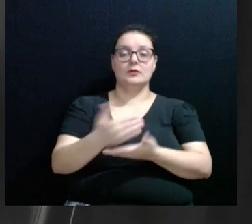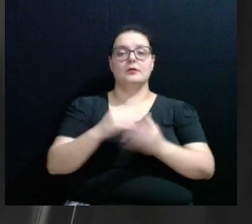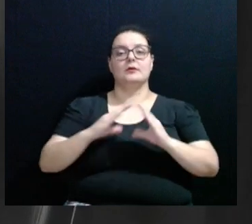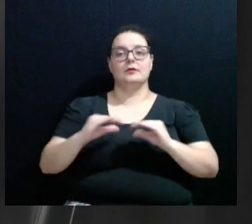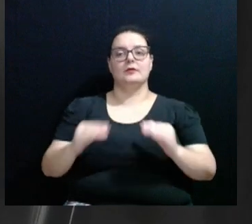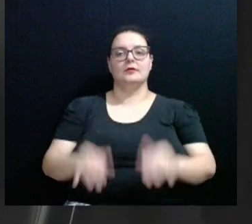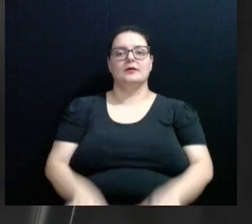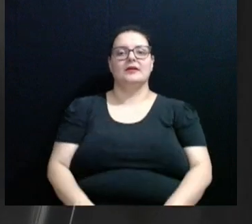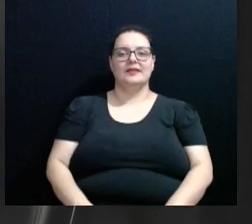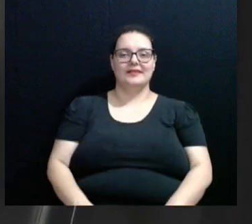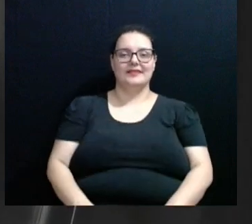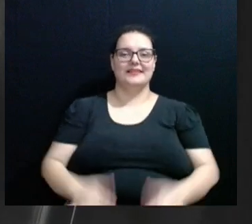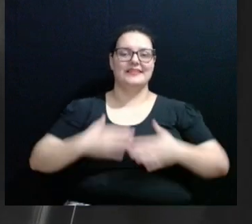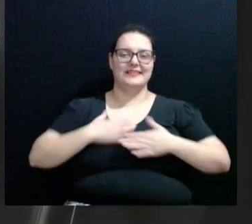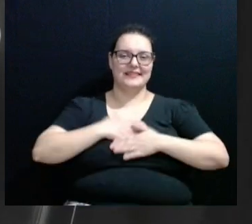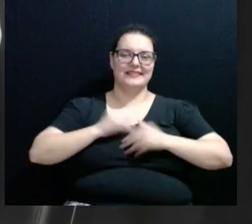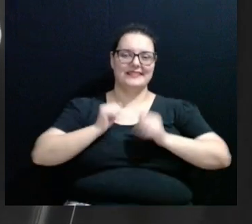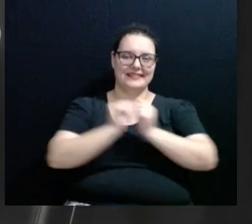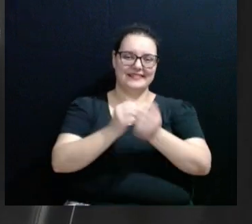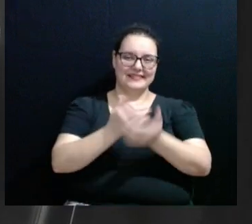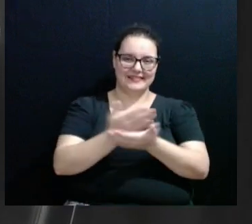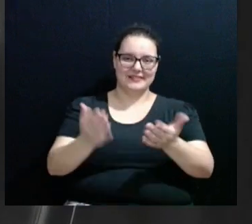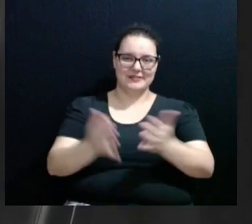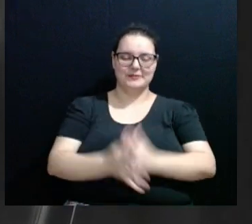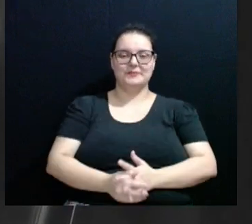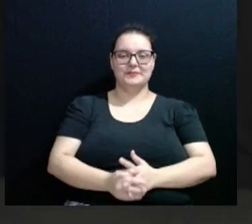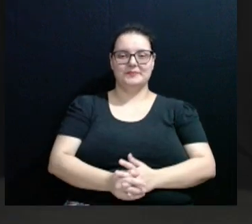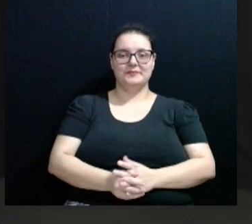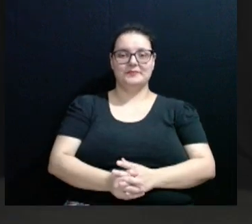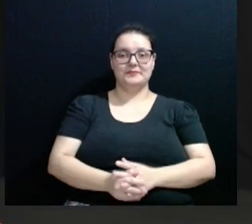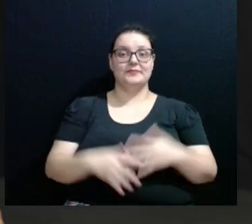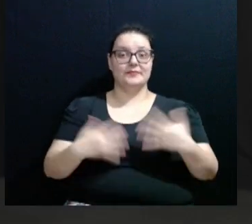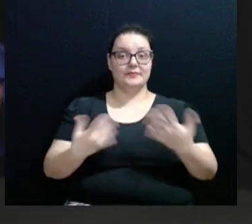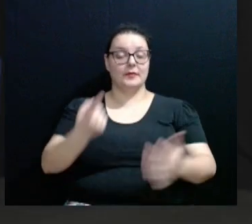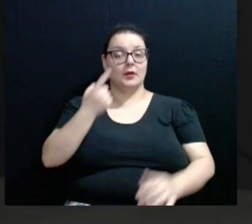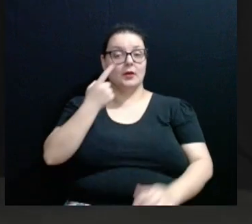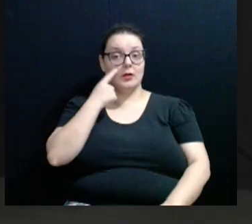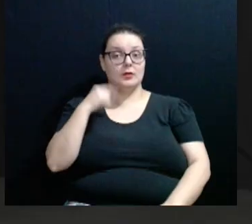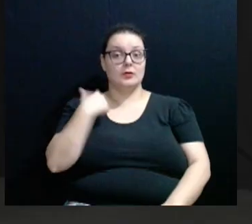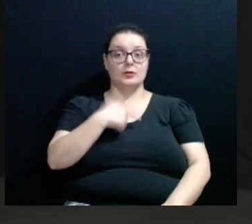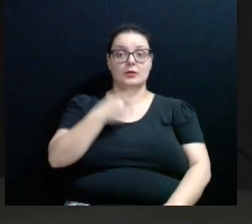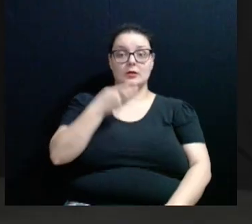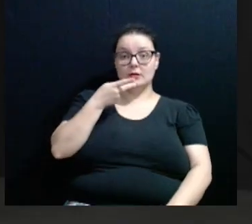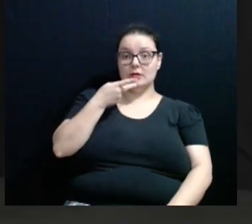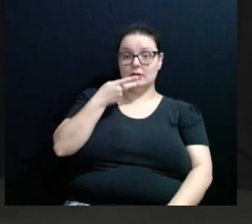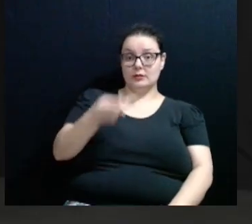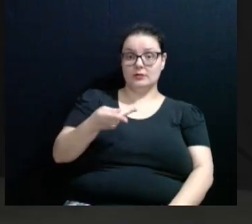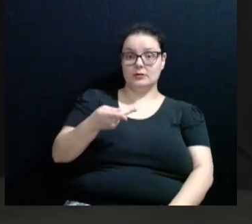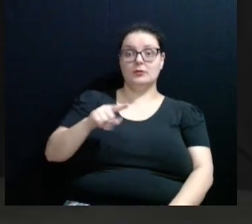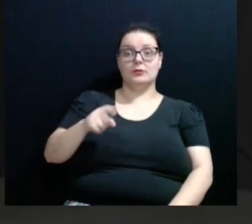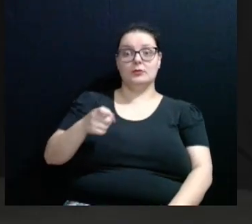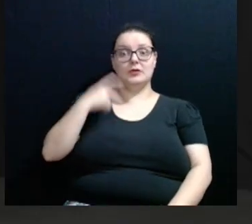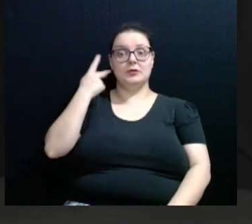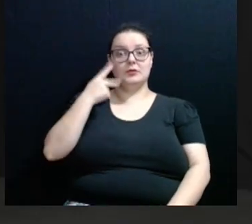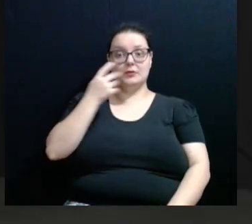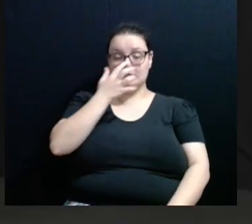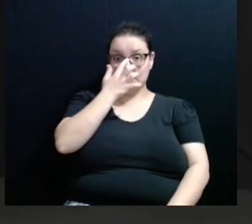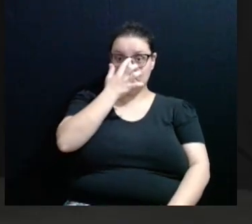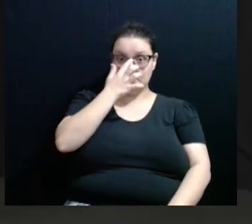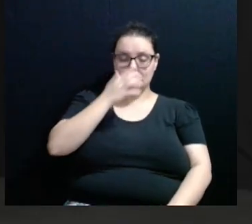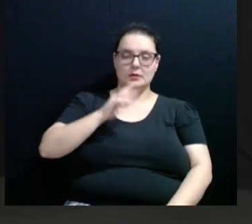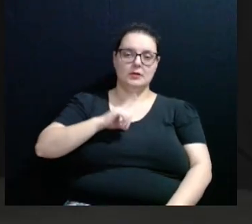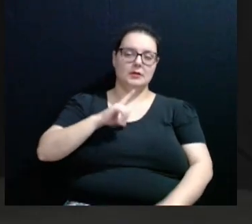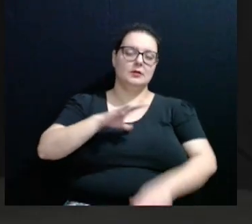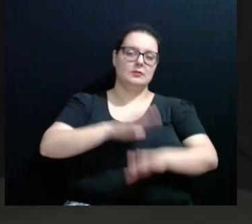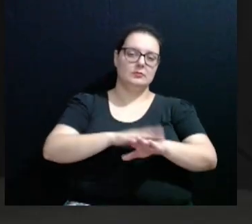e é um prazer estar aqui com vocês. Olha, nós falamos nessa temporada com ex-vereadores que ainda têm uma atividade